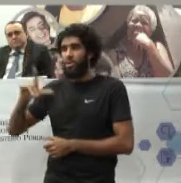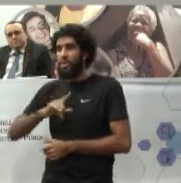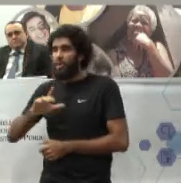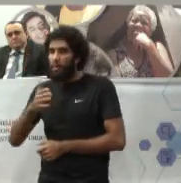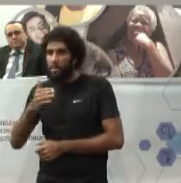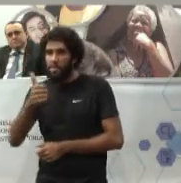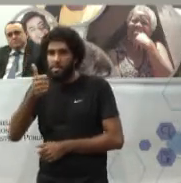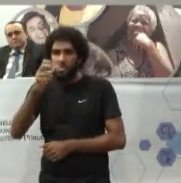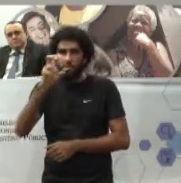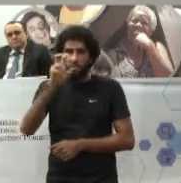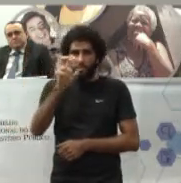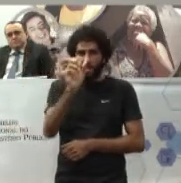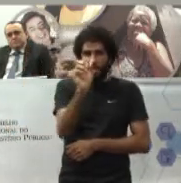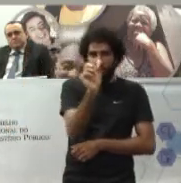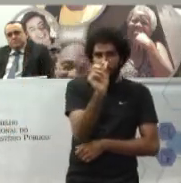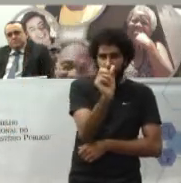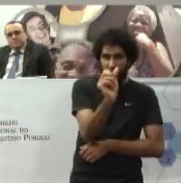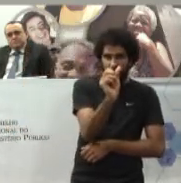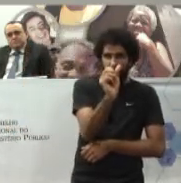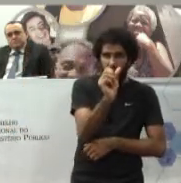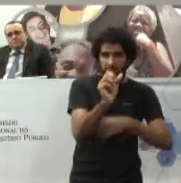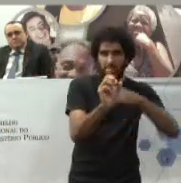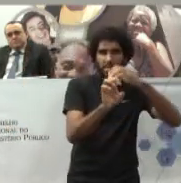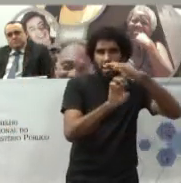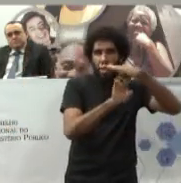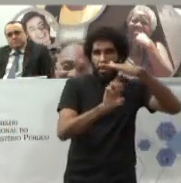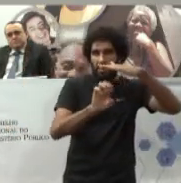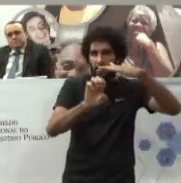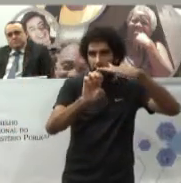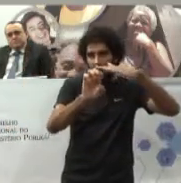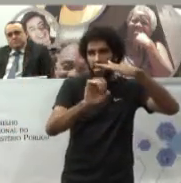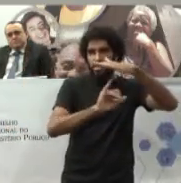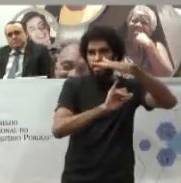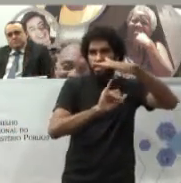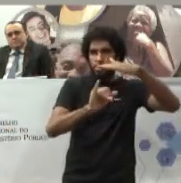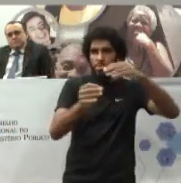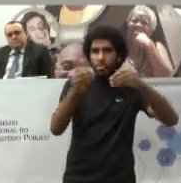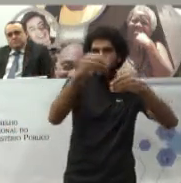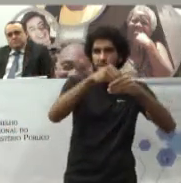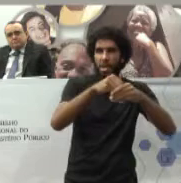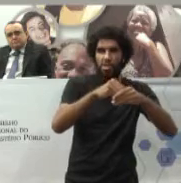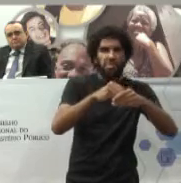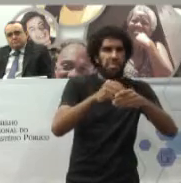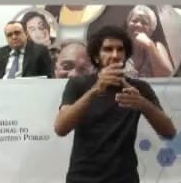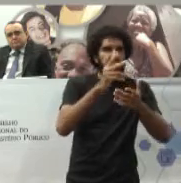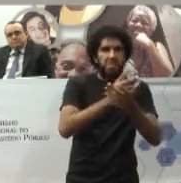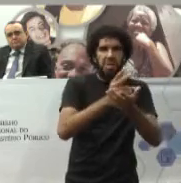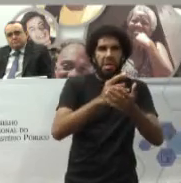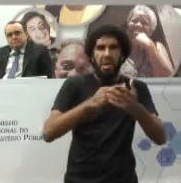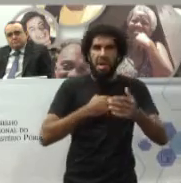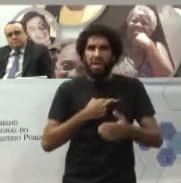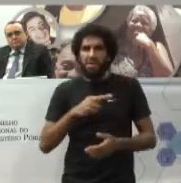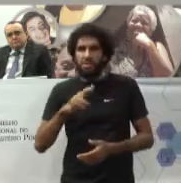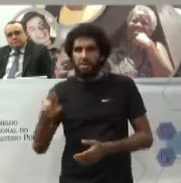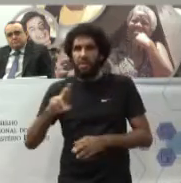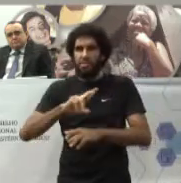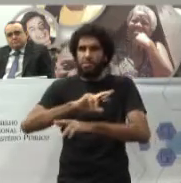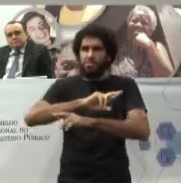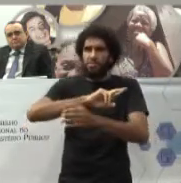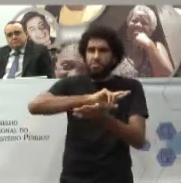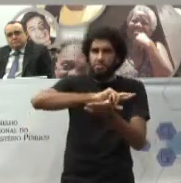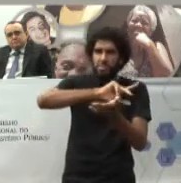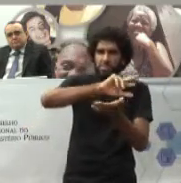156 entidades nacionais que vai de organizações religiosas passando pela confias com federações